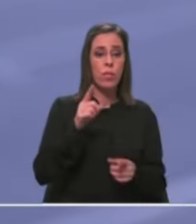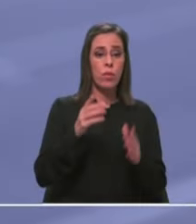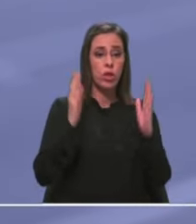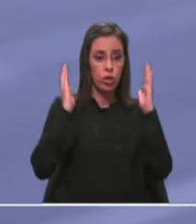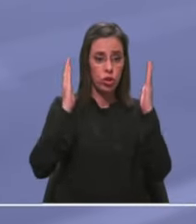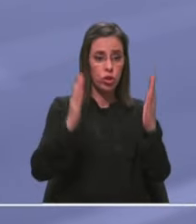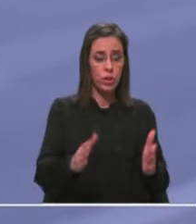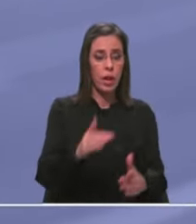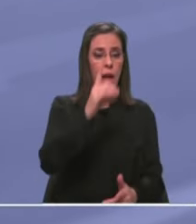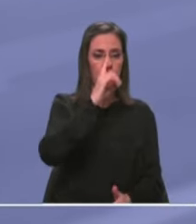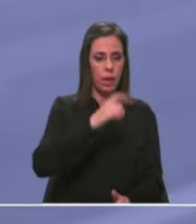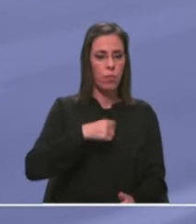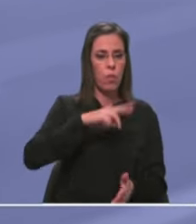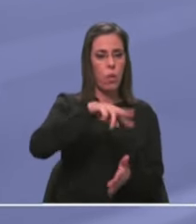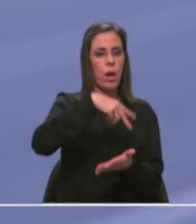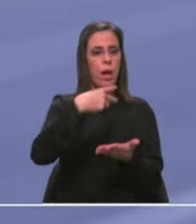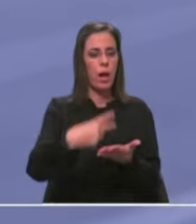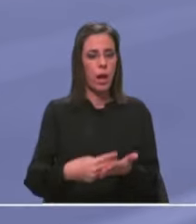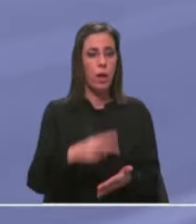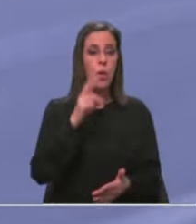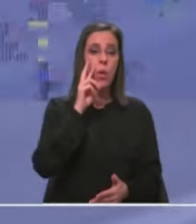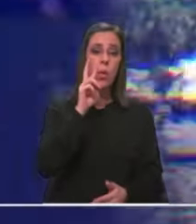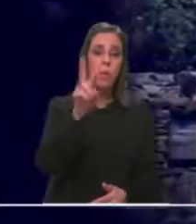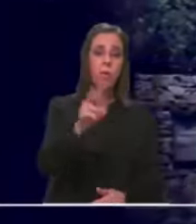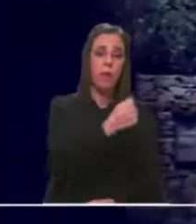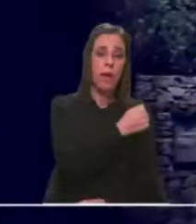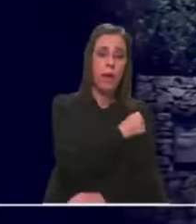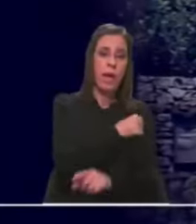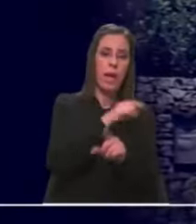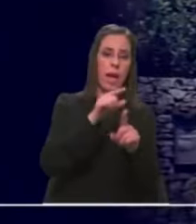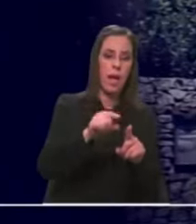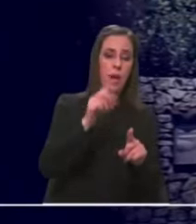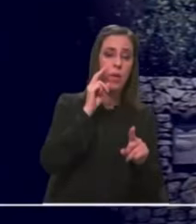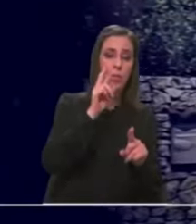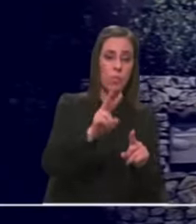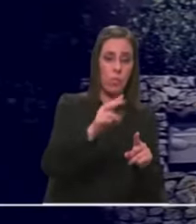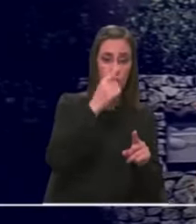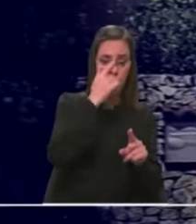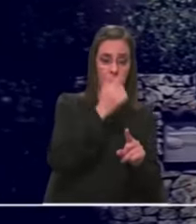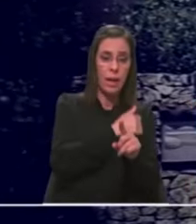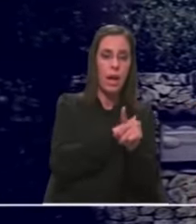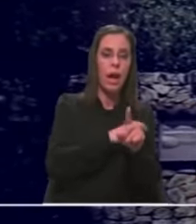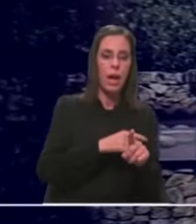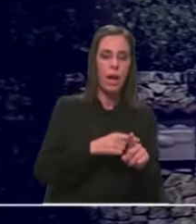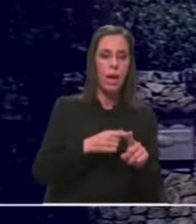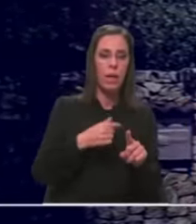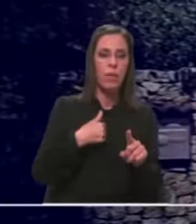estrada, lembro-me de ter caído e vejo a casa do Cabo Santos. Depois fui lá, já fui-lhe pedir ajuda.